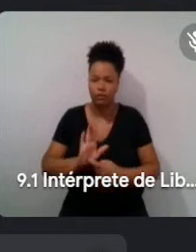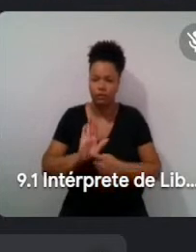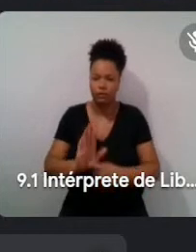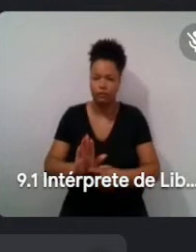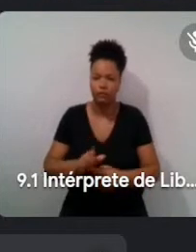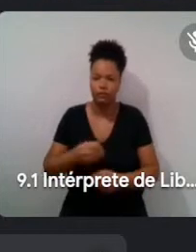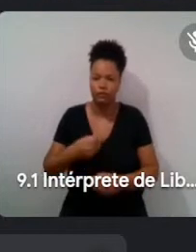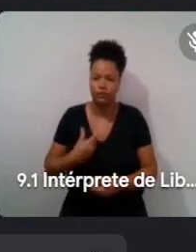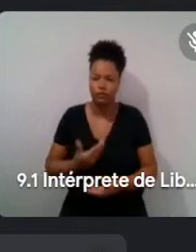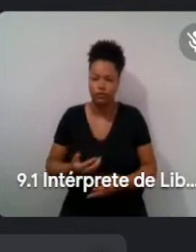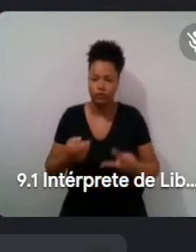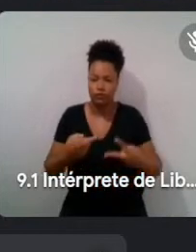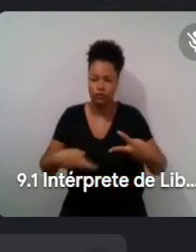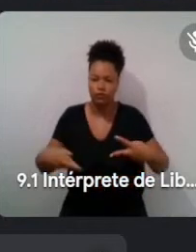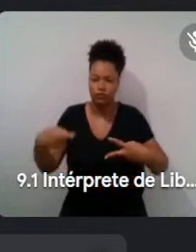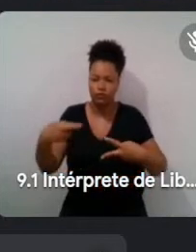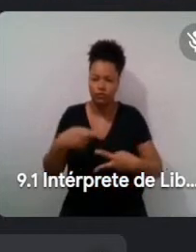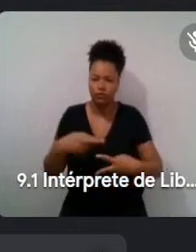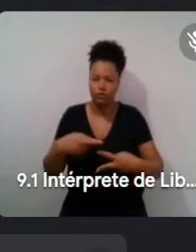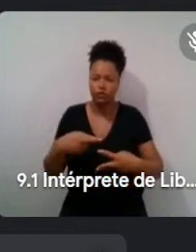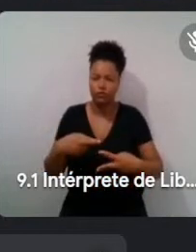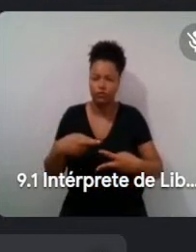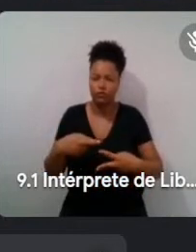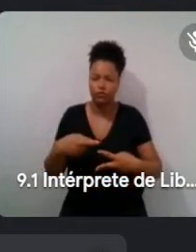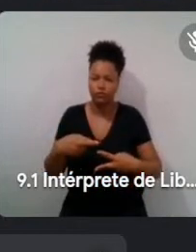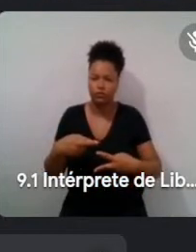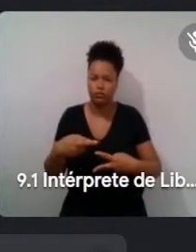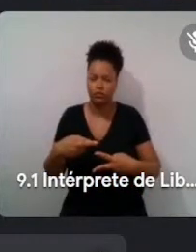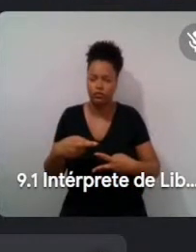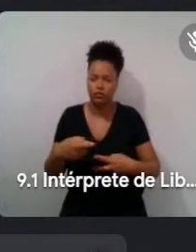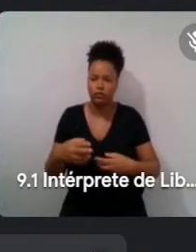Recurso interposto por